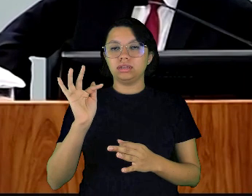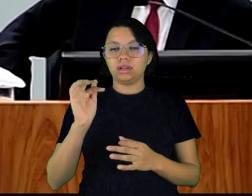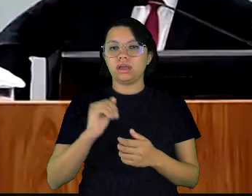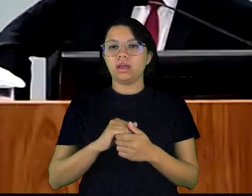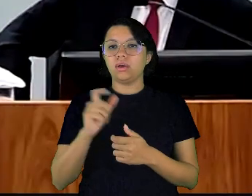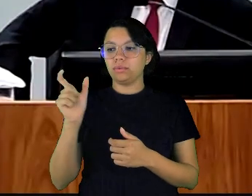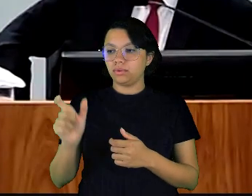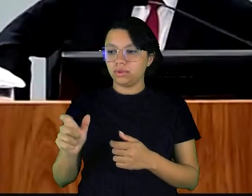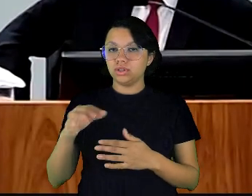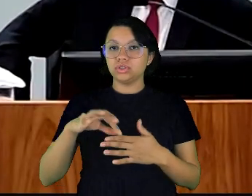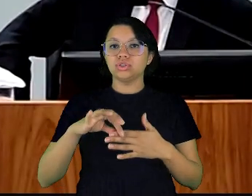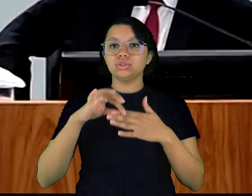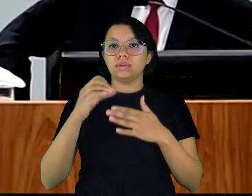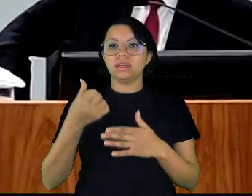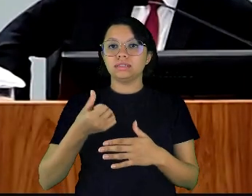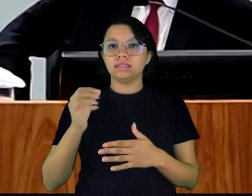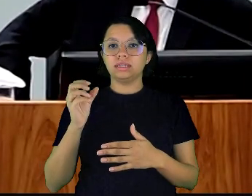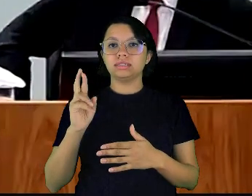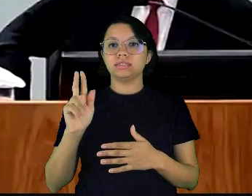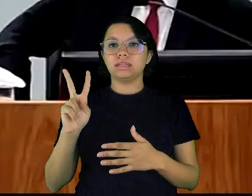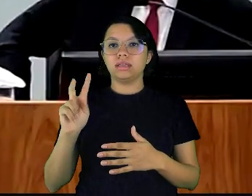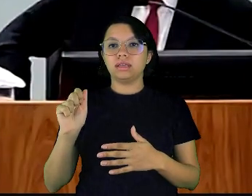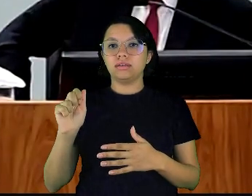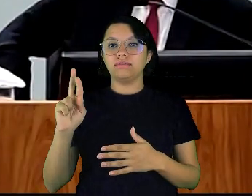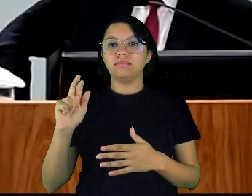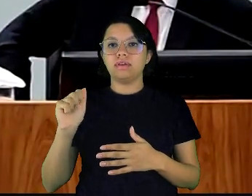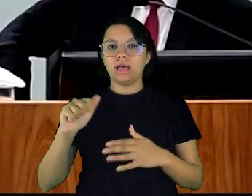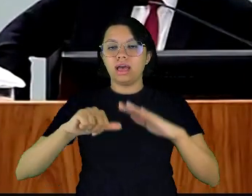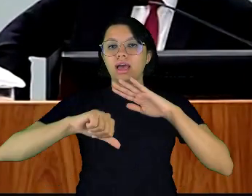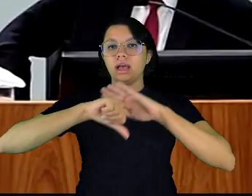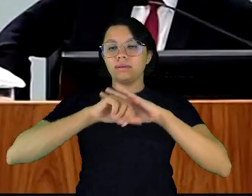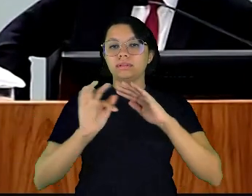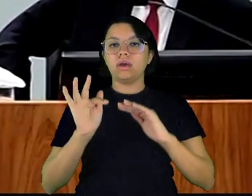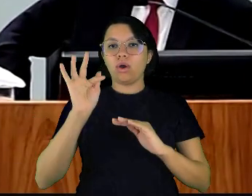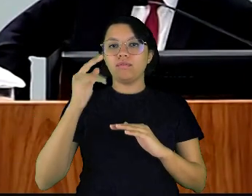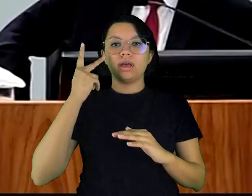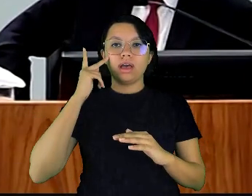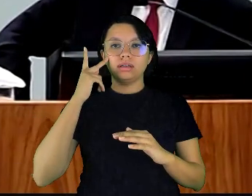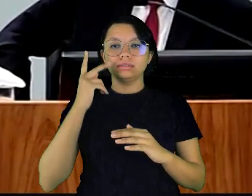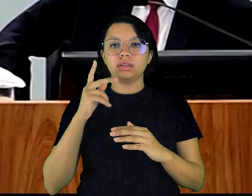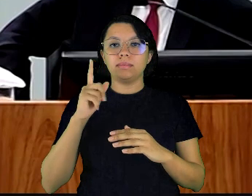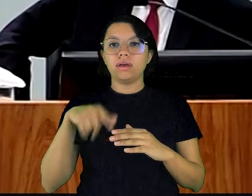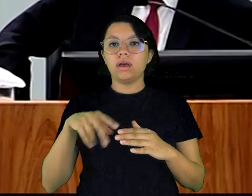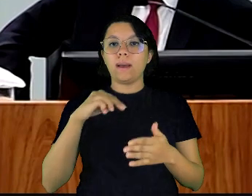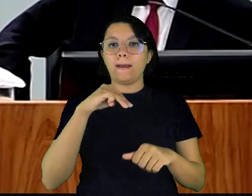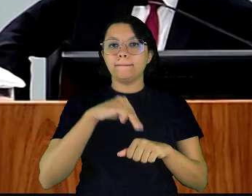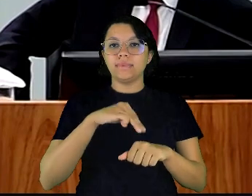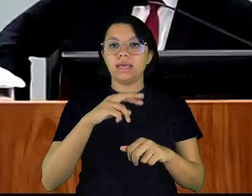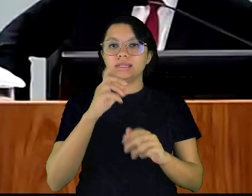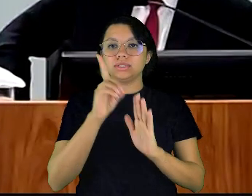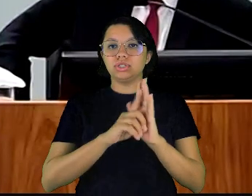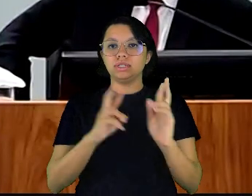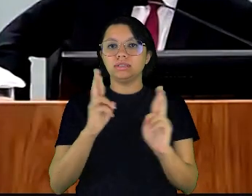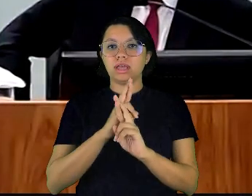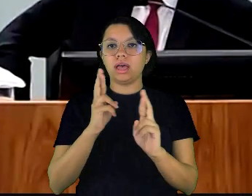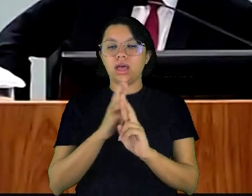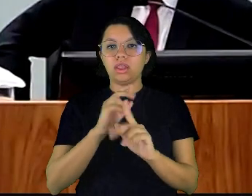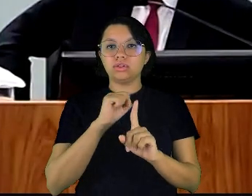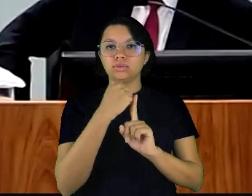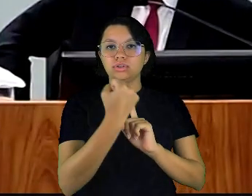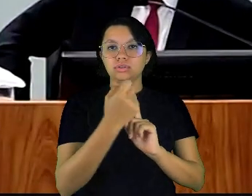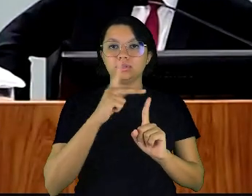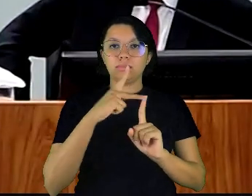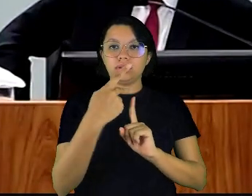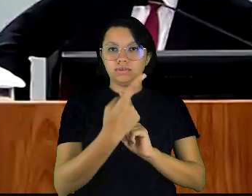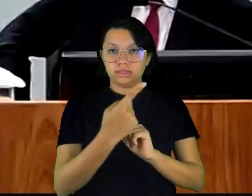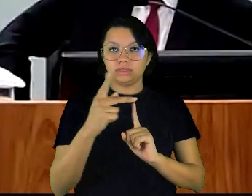é titular da 6ª Vara Federal Criminal de São Paulo, é mestre em Direito das Relações Sociais, Direito Previdenciário pela